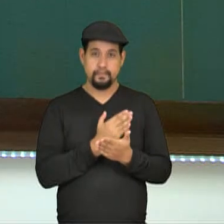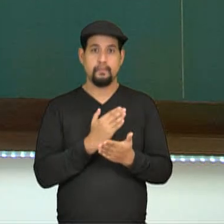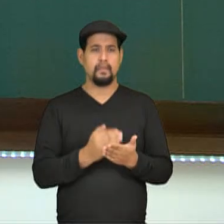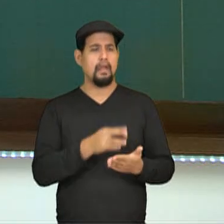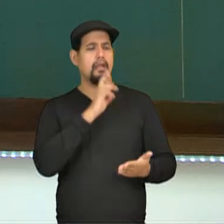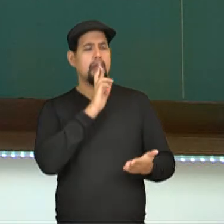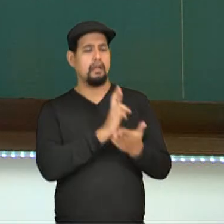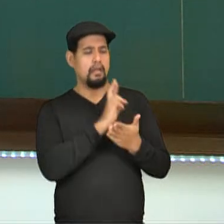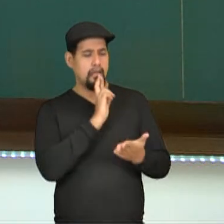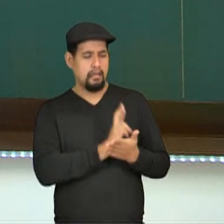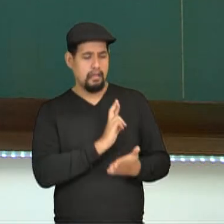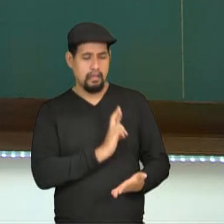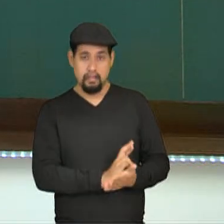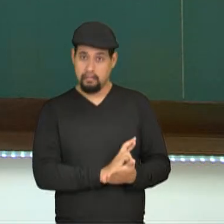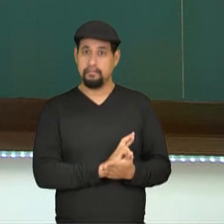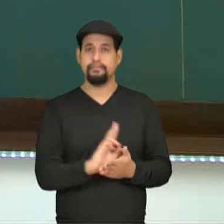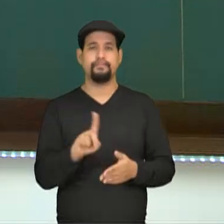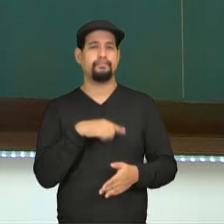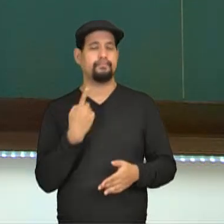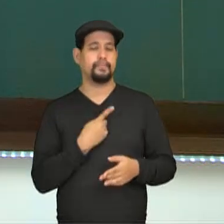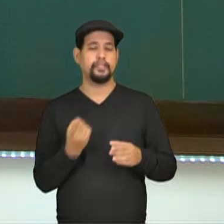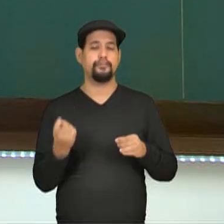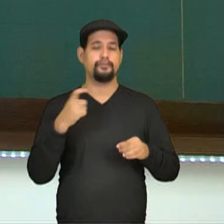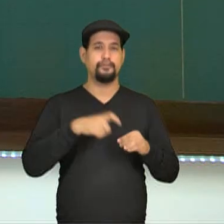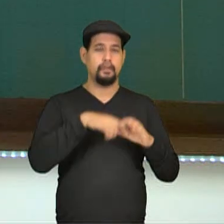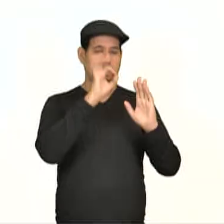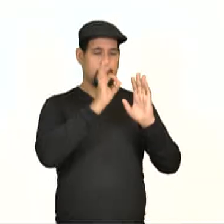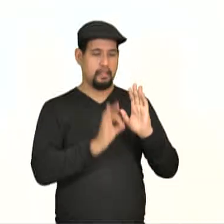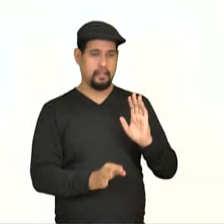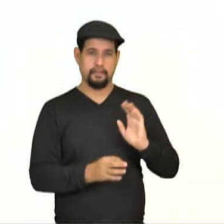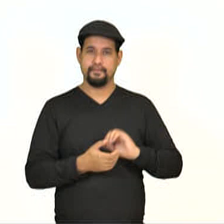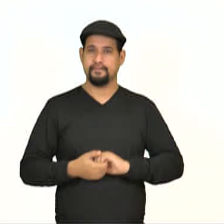vão responder e nós voltamos com a correção.